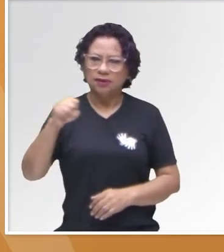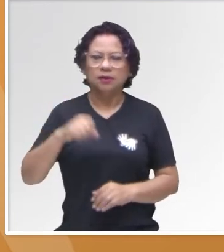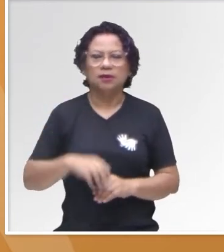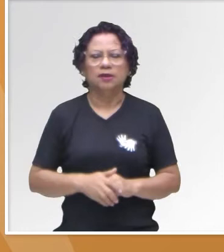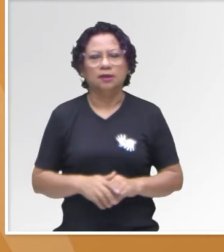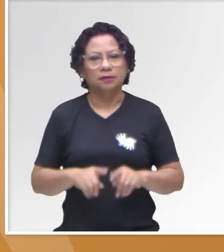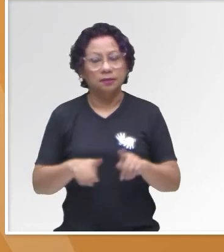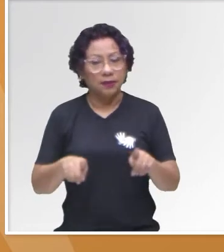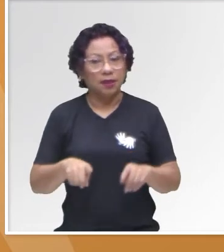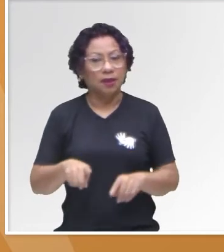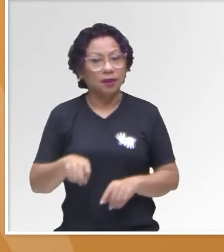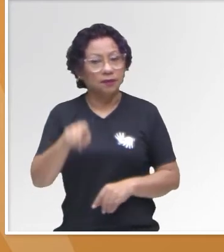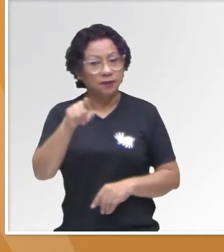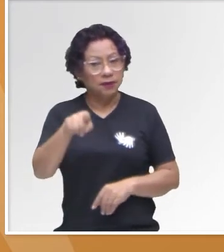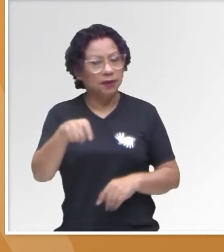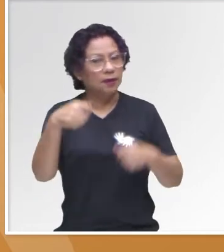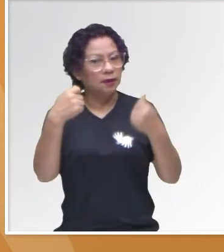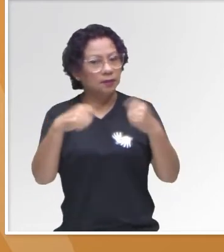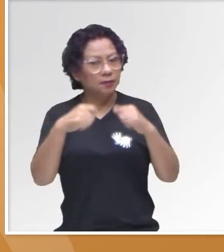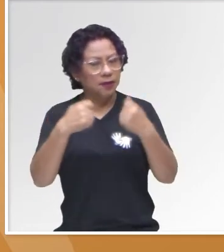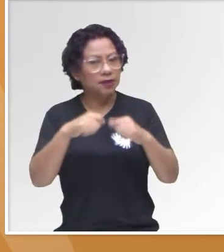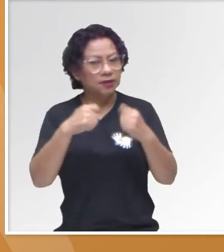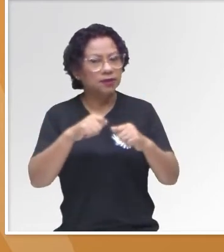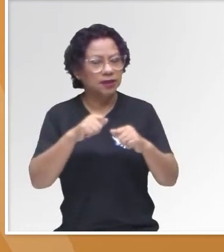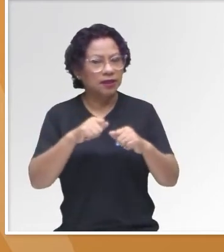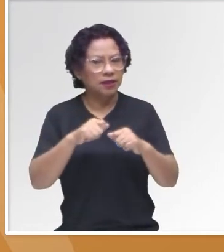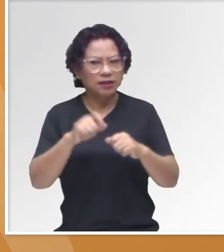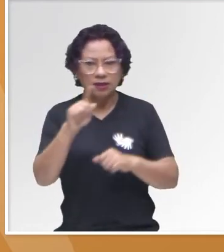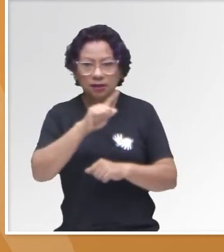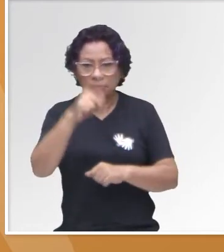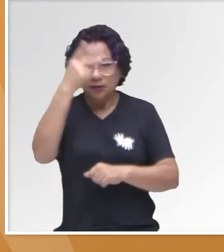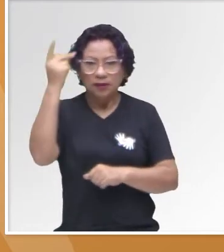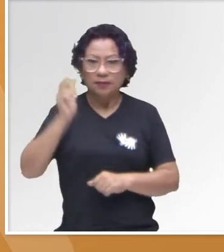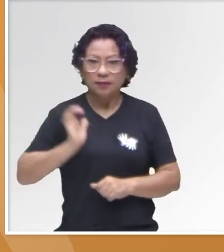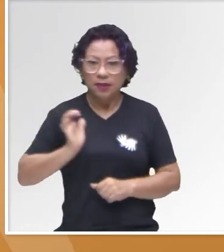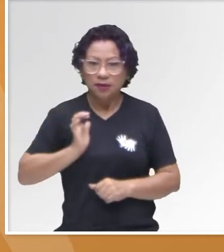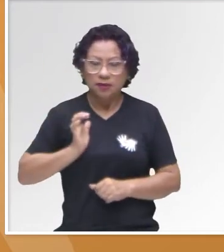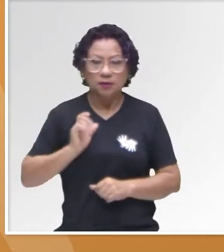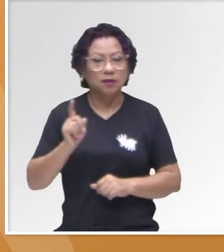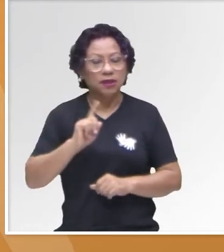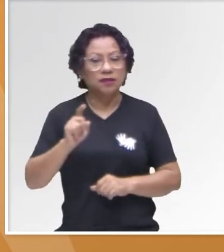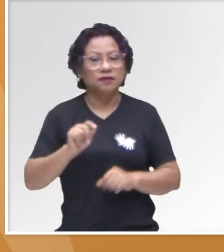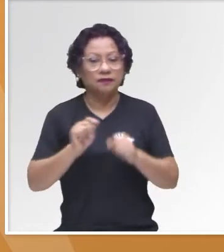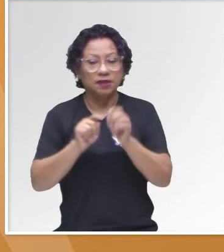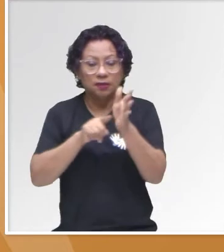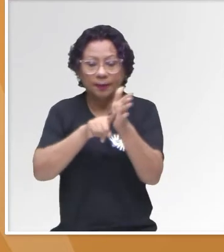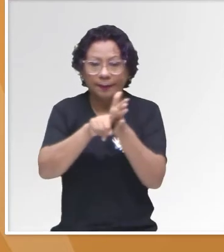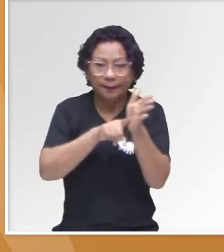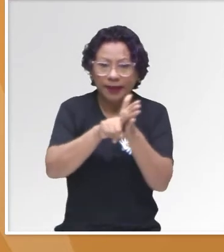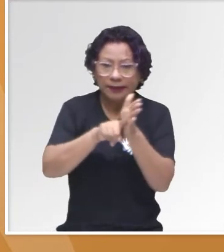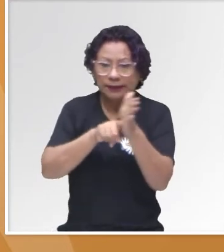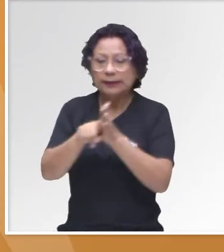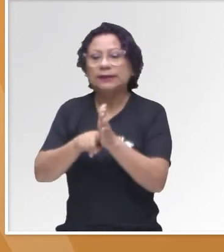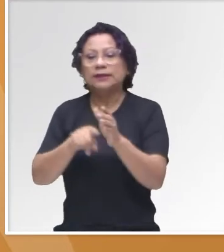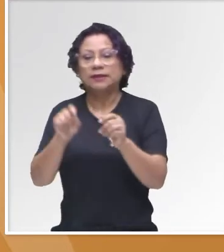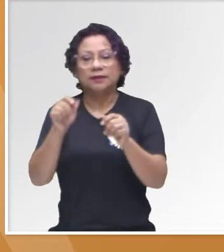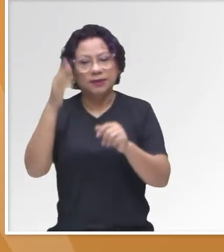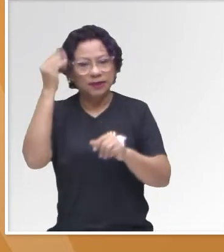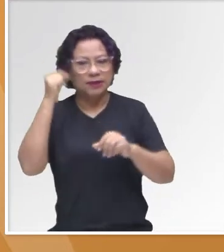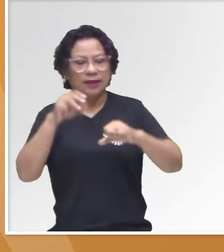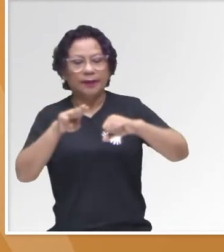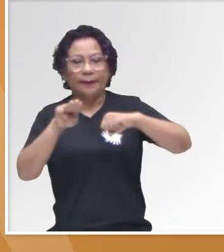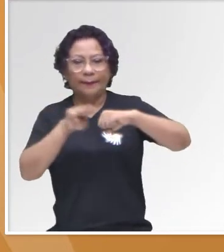lembrando, gente, que a gente sempre vai analisar, tirar ali uma média daquela cidade, daquele país,